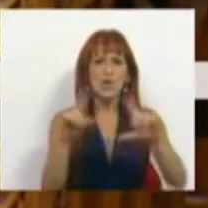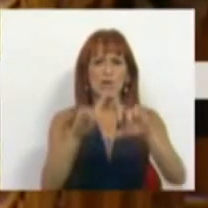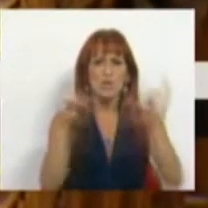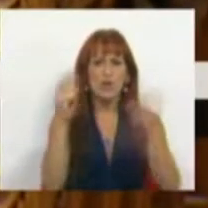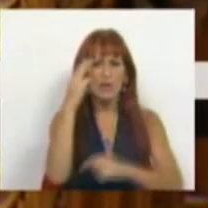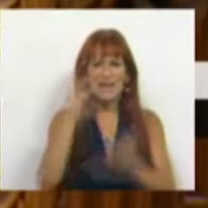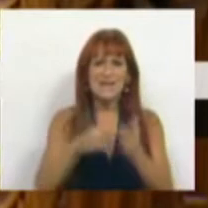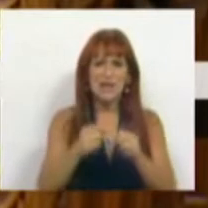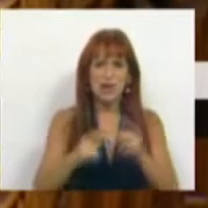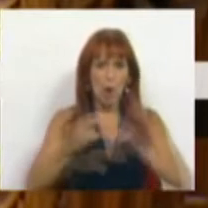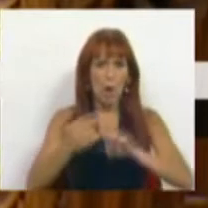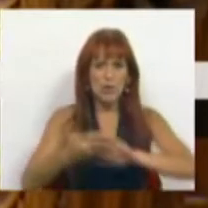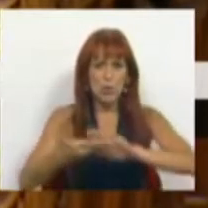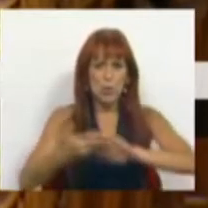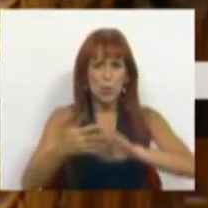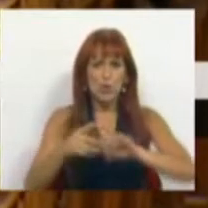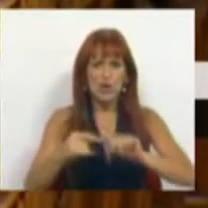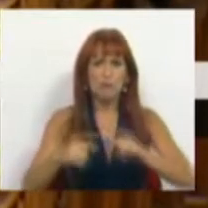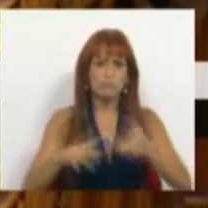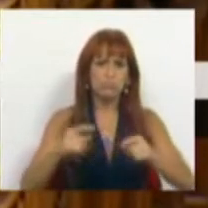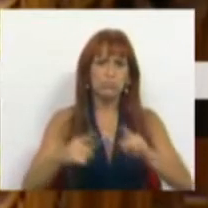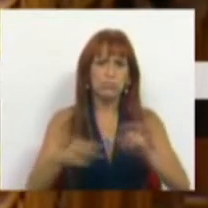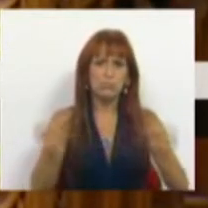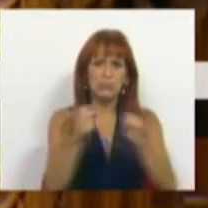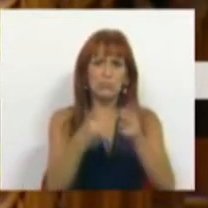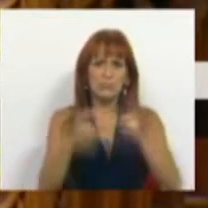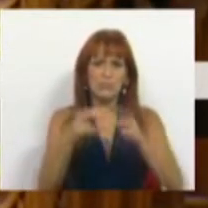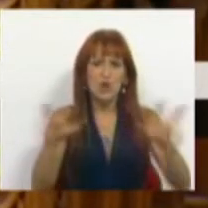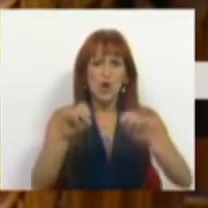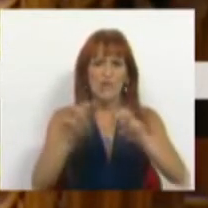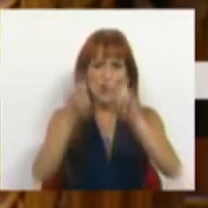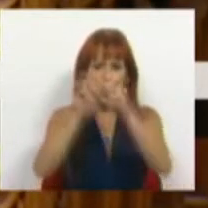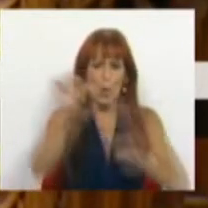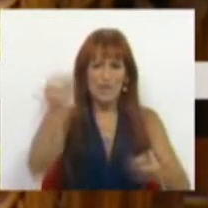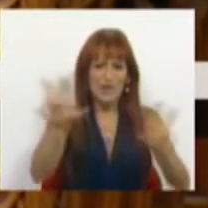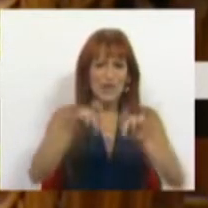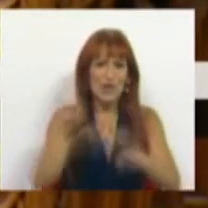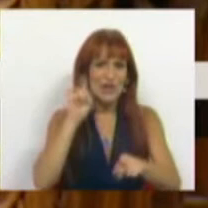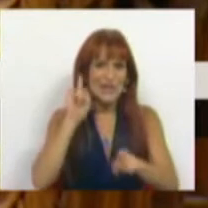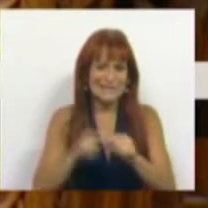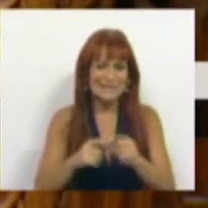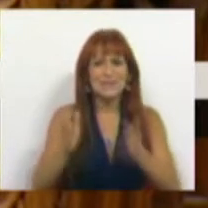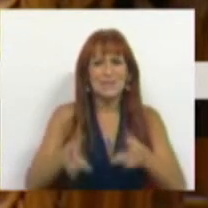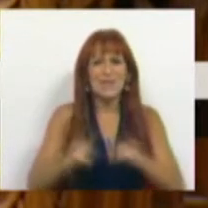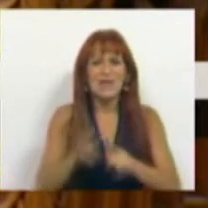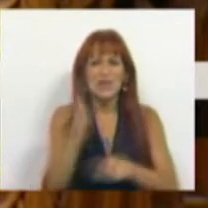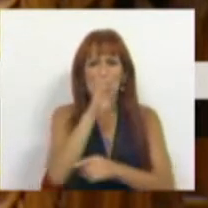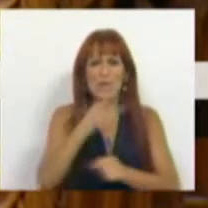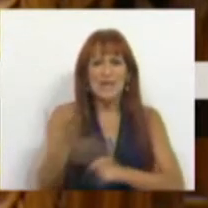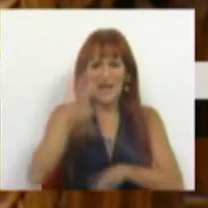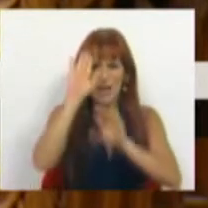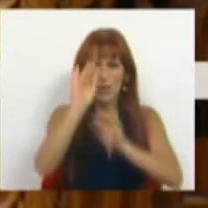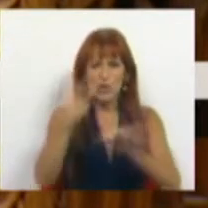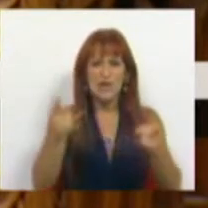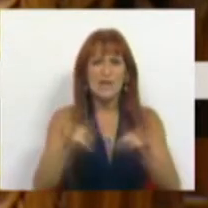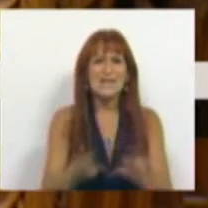Camões necessita de obras urgentes de reabilitação e de requalificação do edifício, que são indispensáveis à concretização do direito à educação